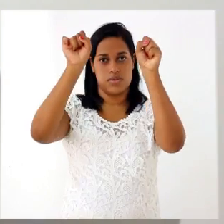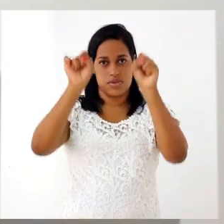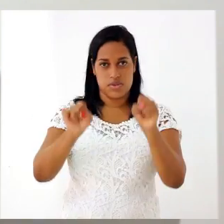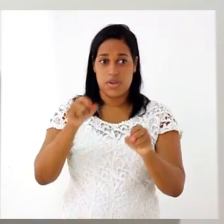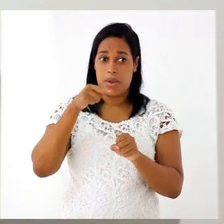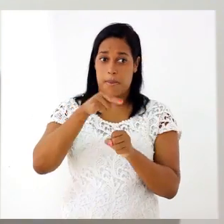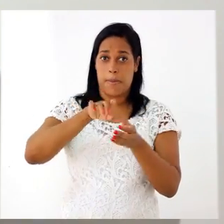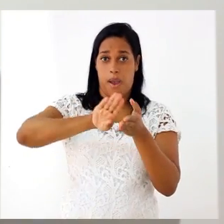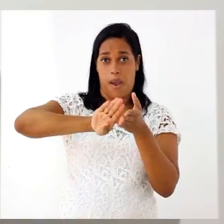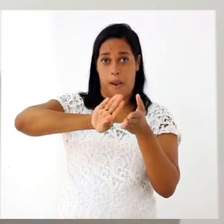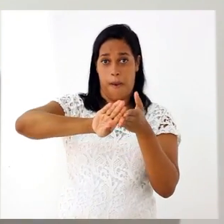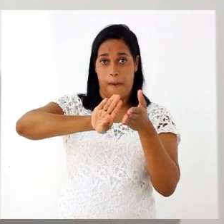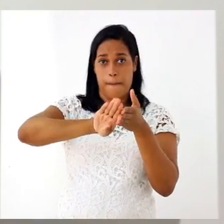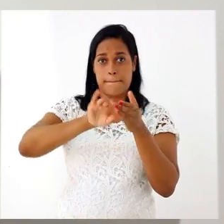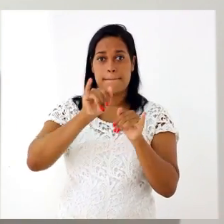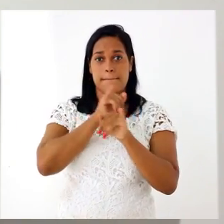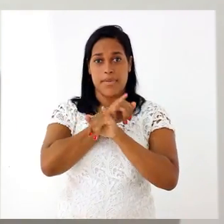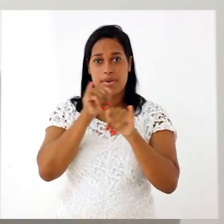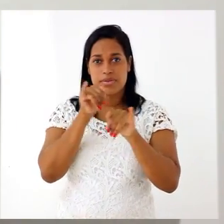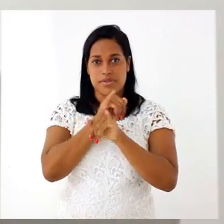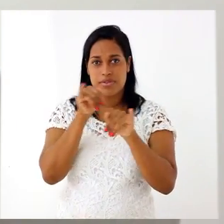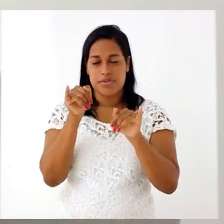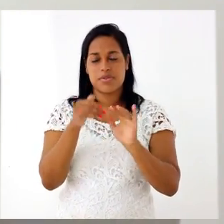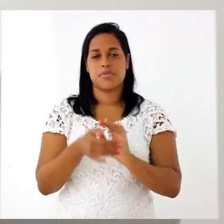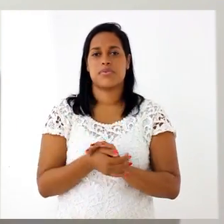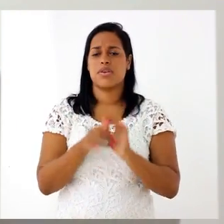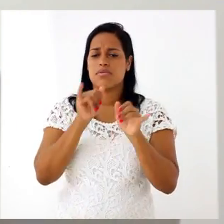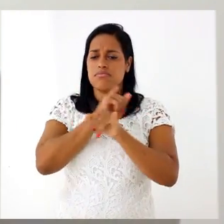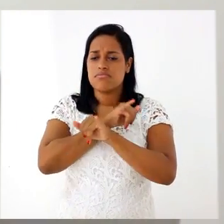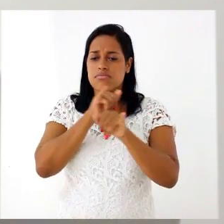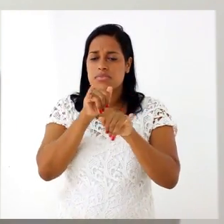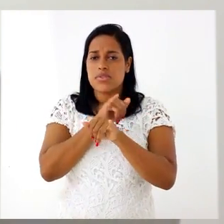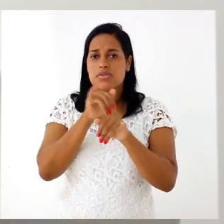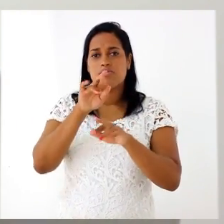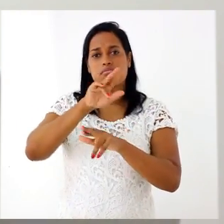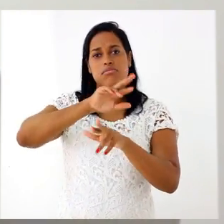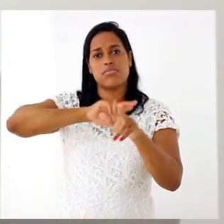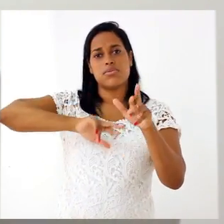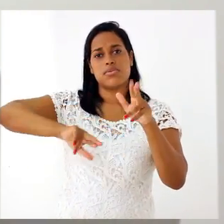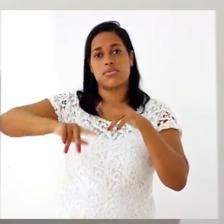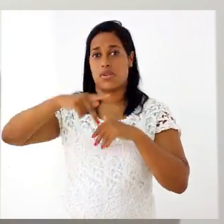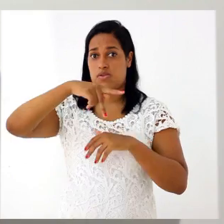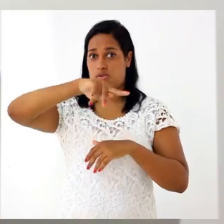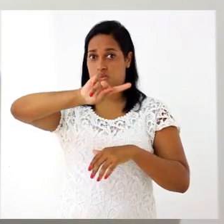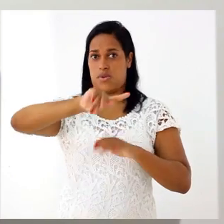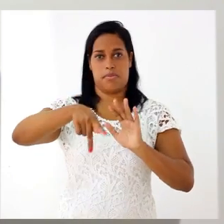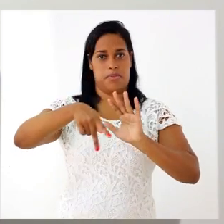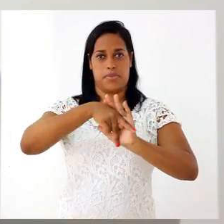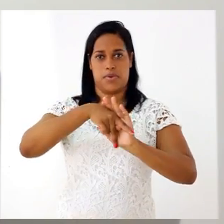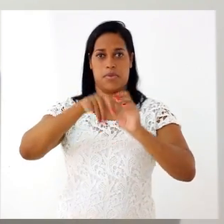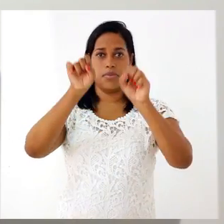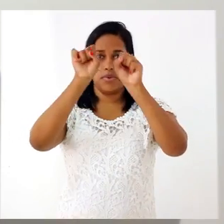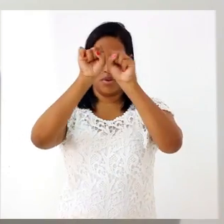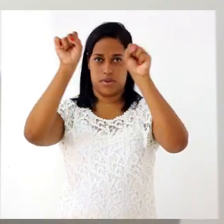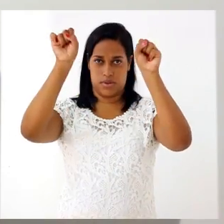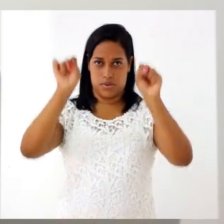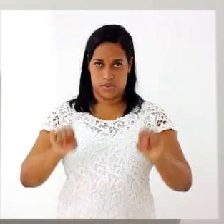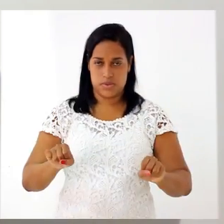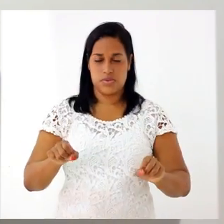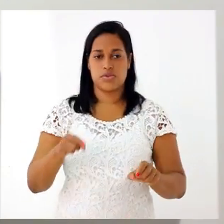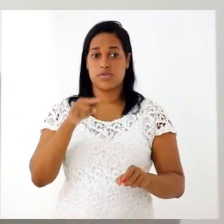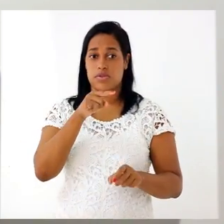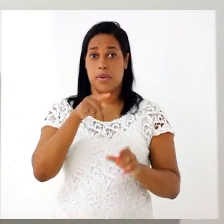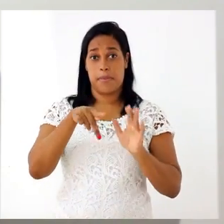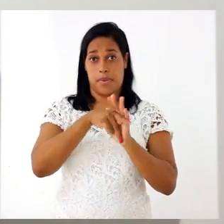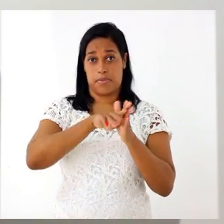um banco de dados, e você quer informações suas no sistema daquele